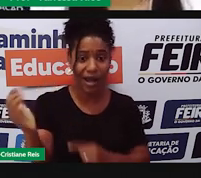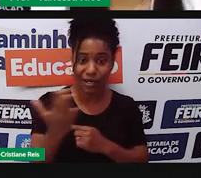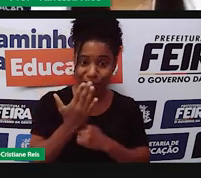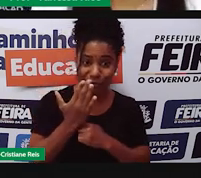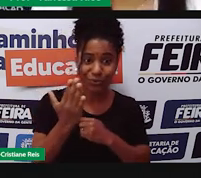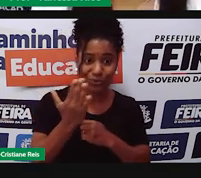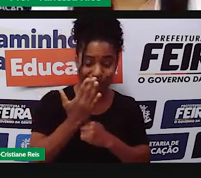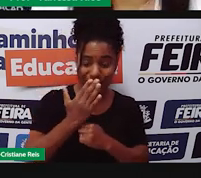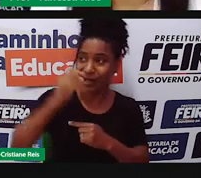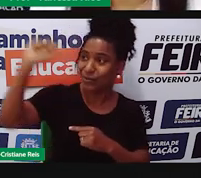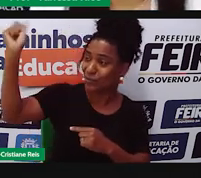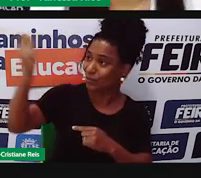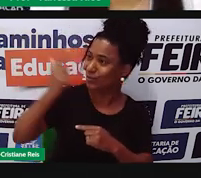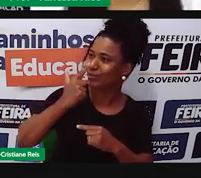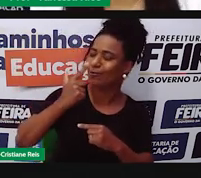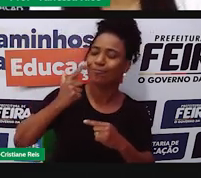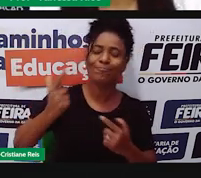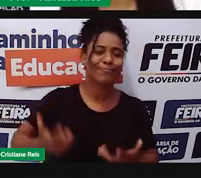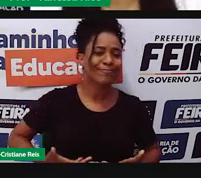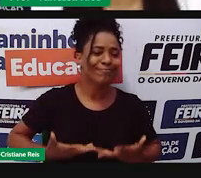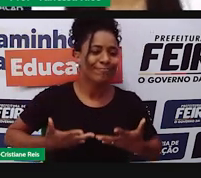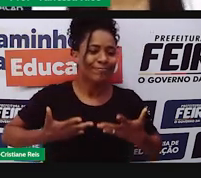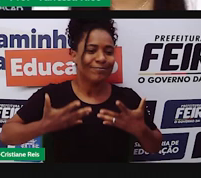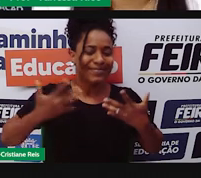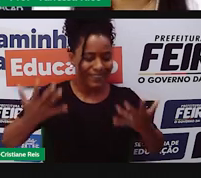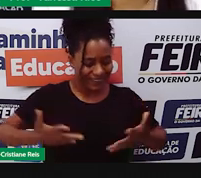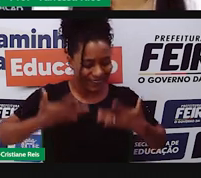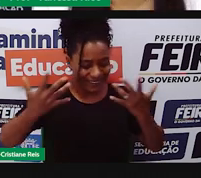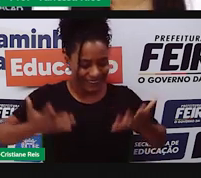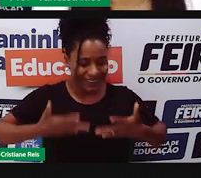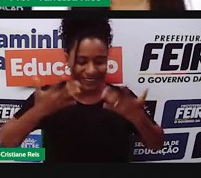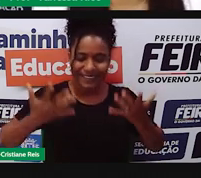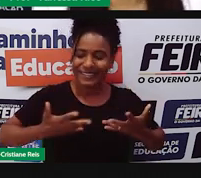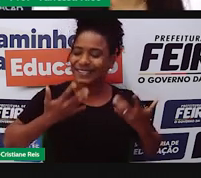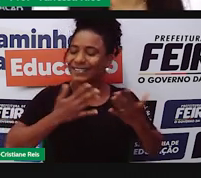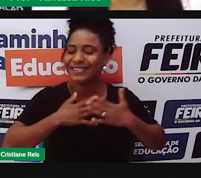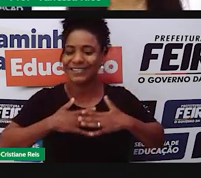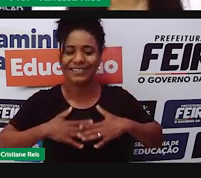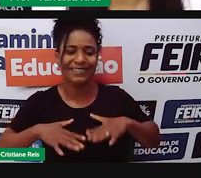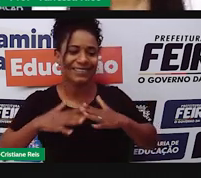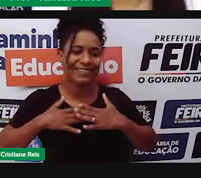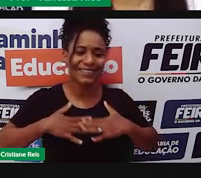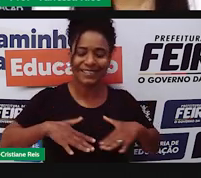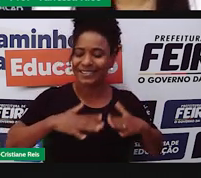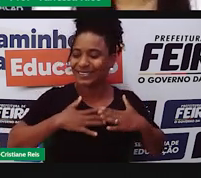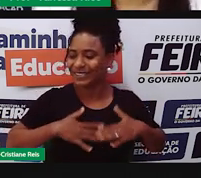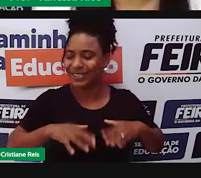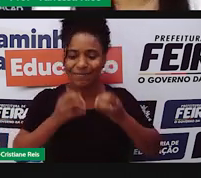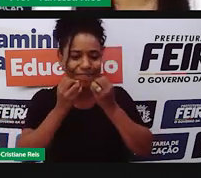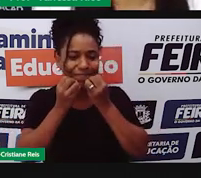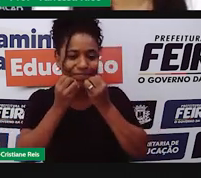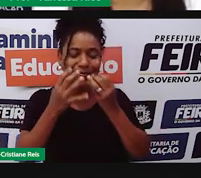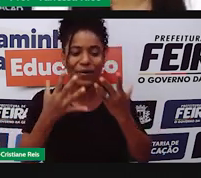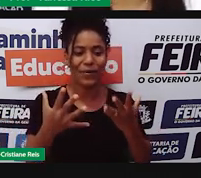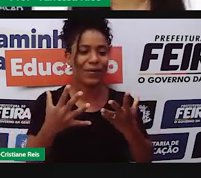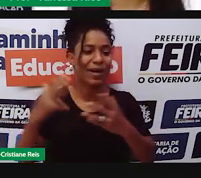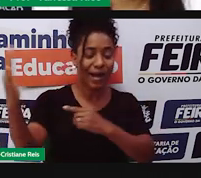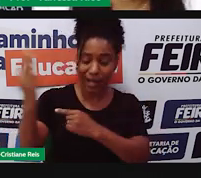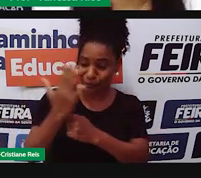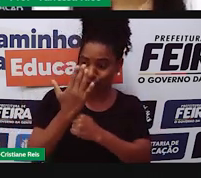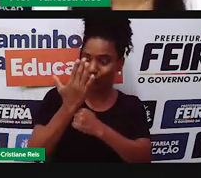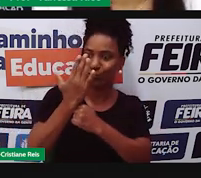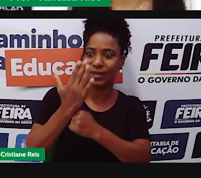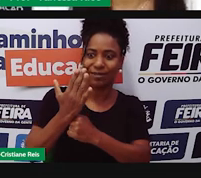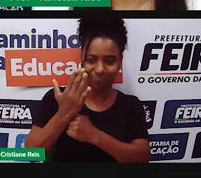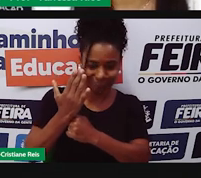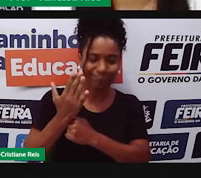aí a possibilidade de ficar mais tranquilo, mais alegre, mais feliz. Então, tomar sol vai influenciar